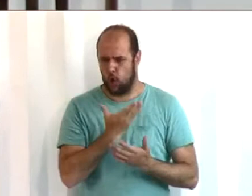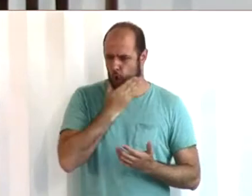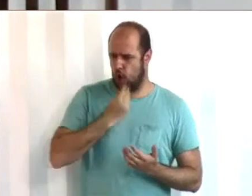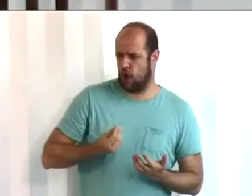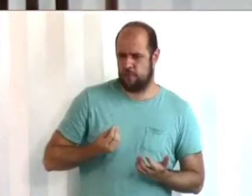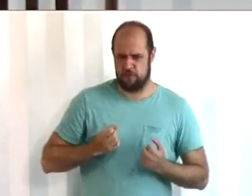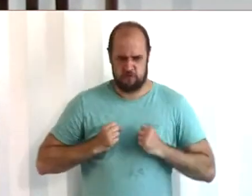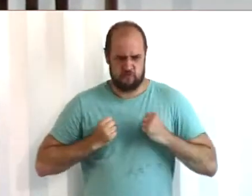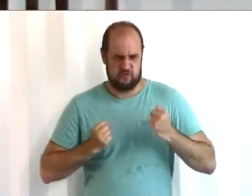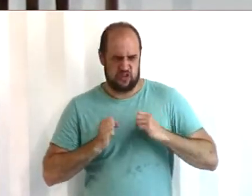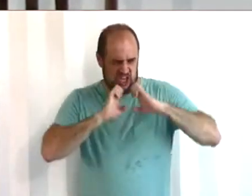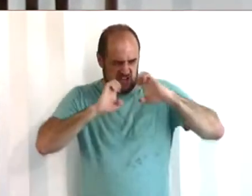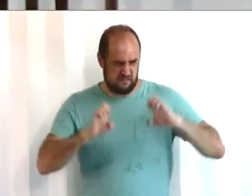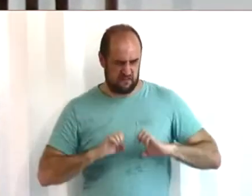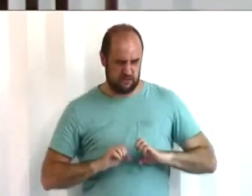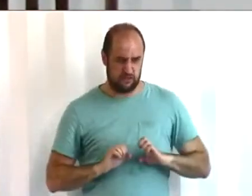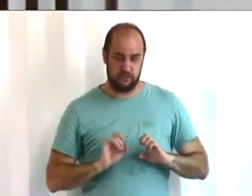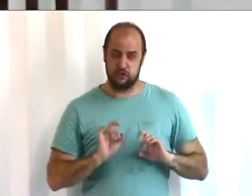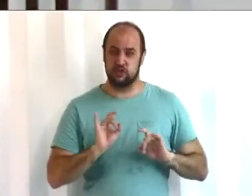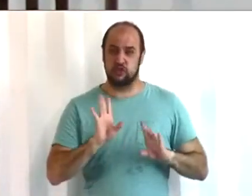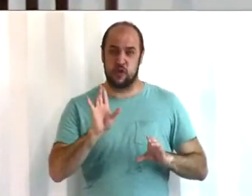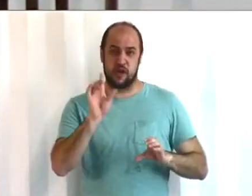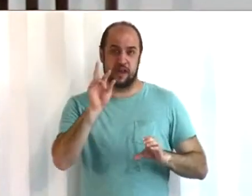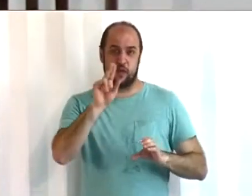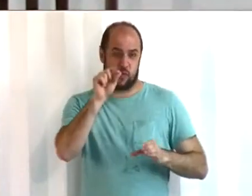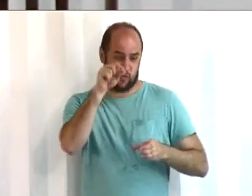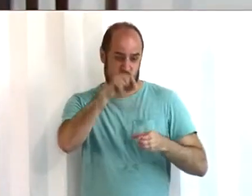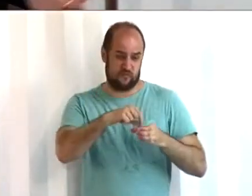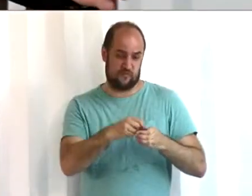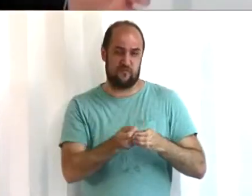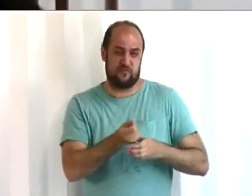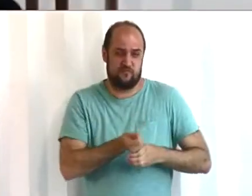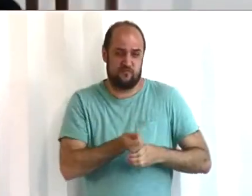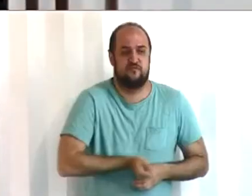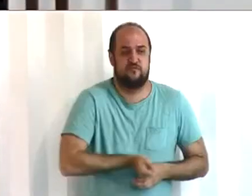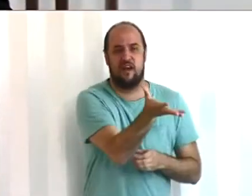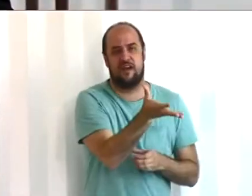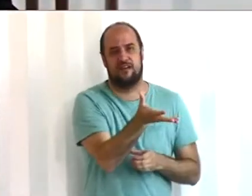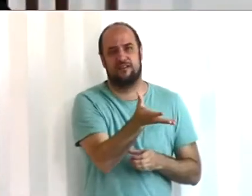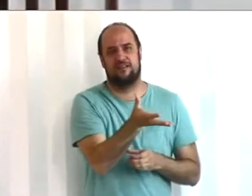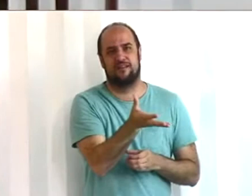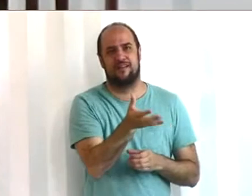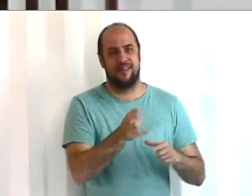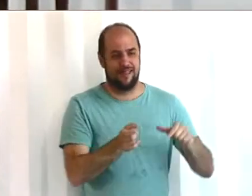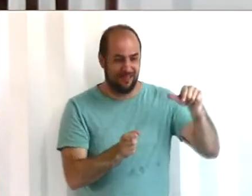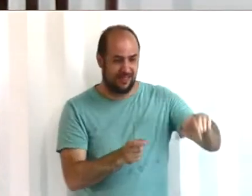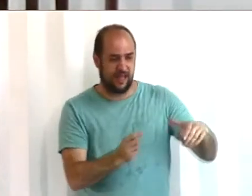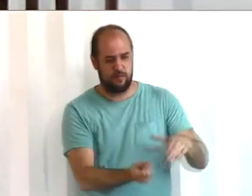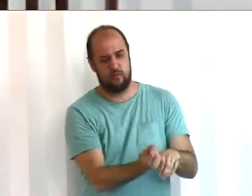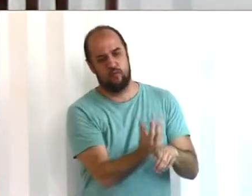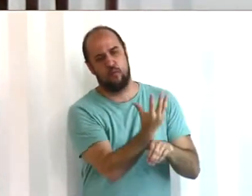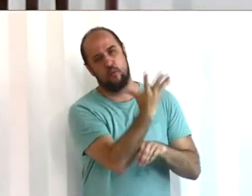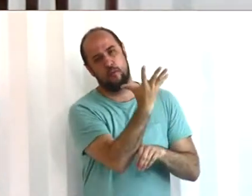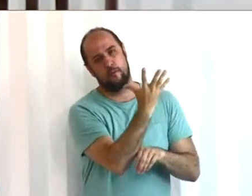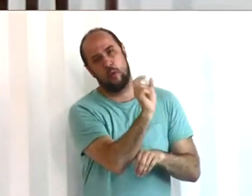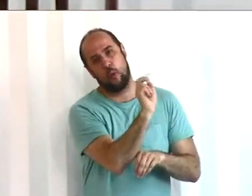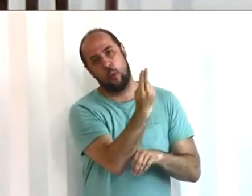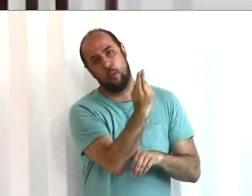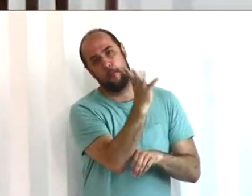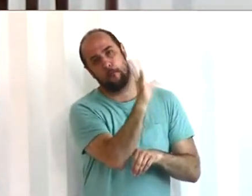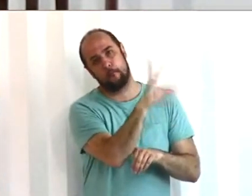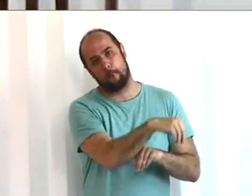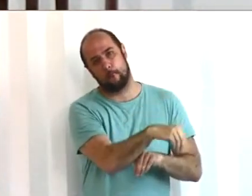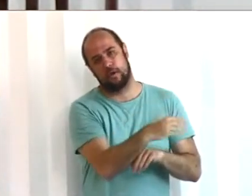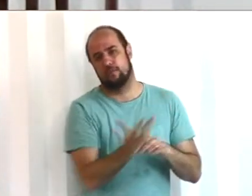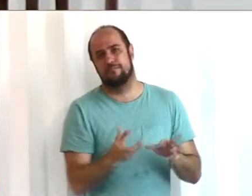é o evangelista lança a semente, de acordo com o solo, a semente germina ou seca, porque